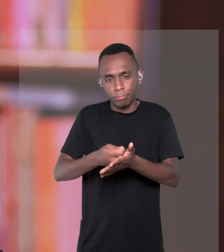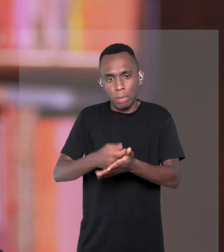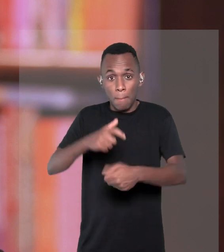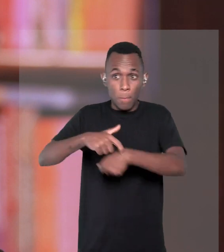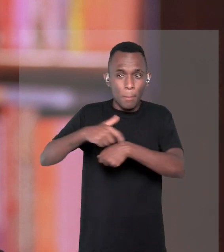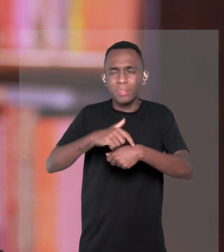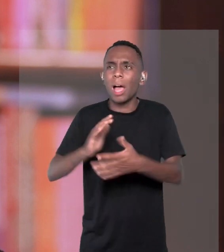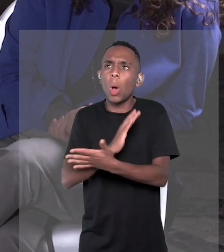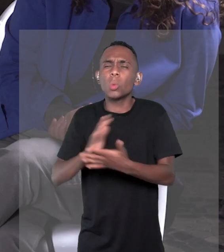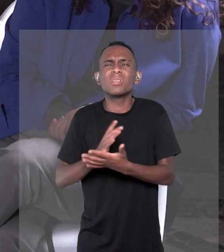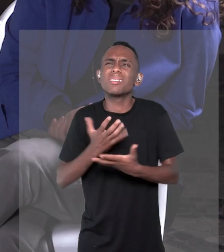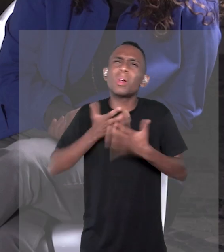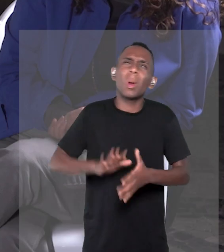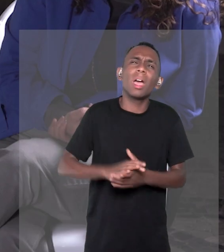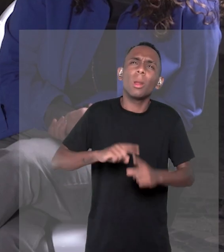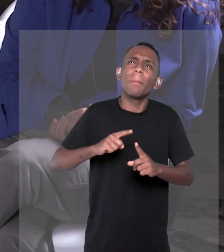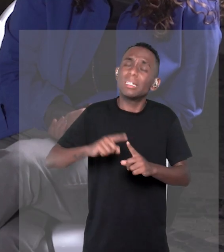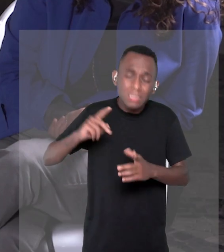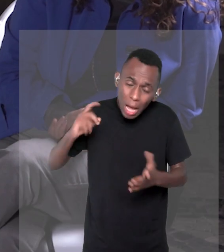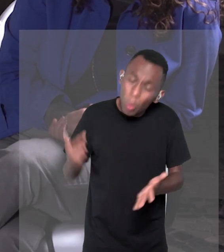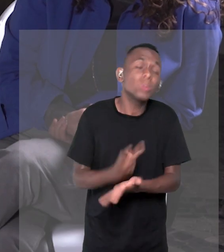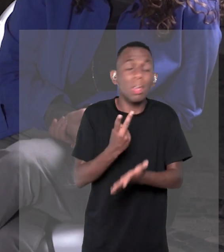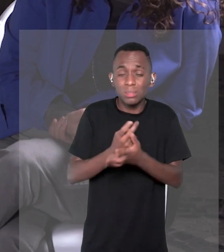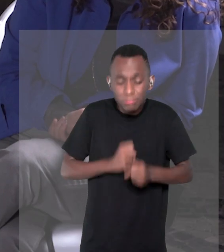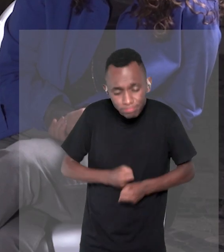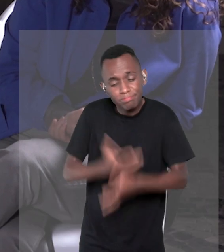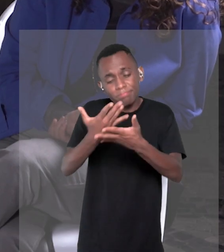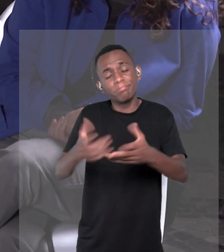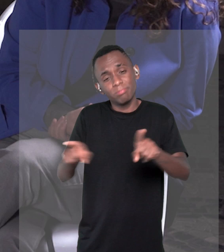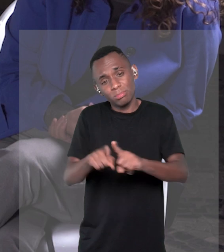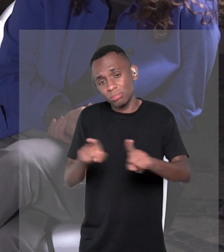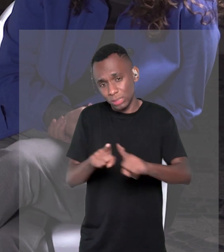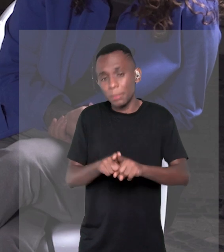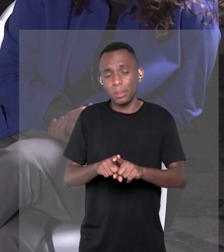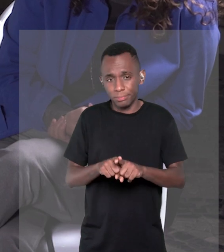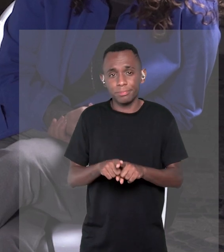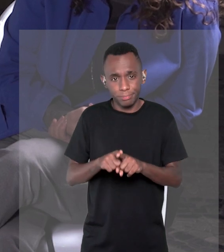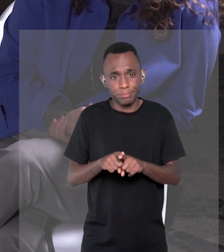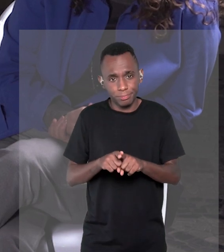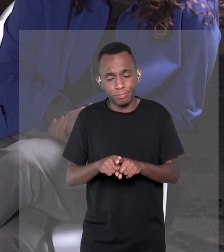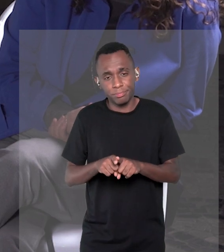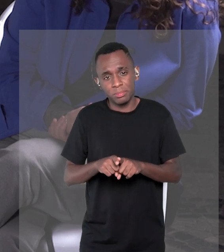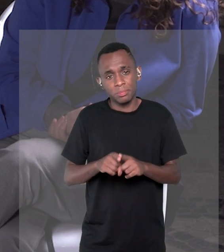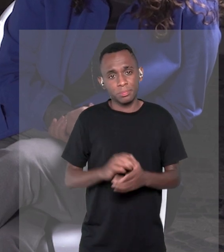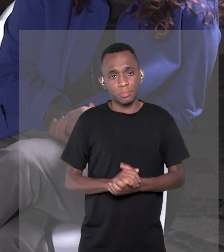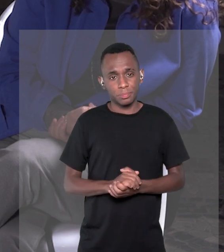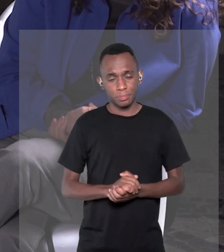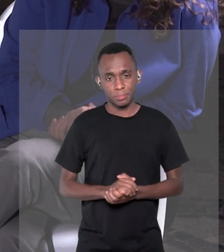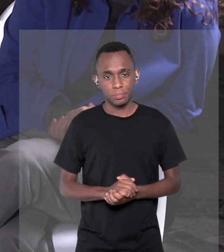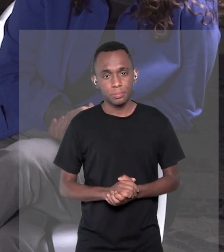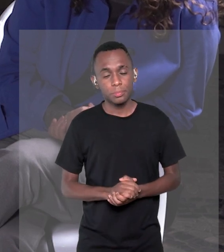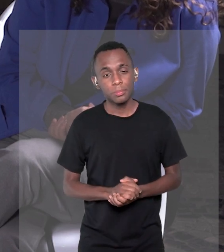exigente. Ela vem mesmo quando você não quer. Você conhece isso bem, não é? Ela vem quando você não quer,